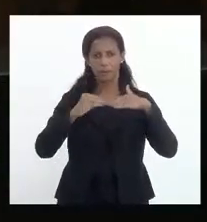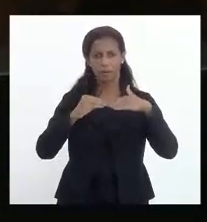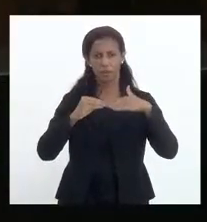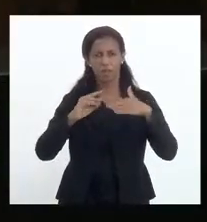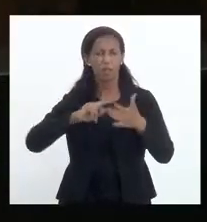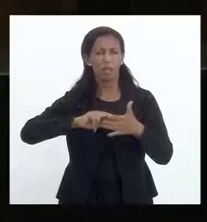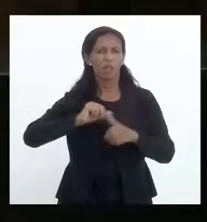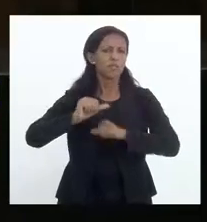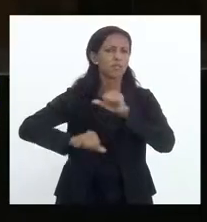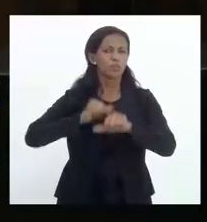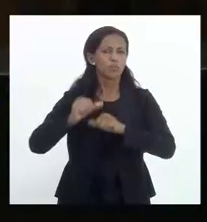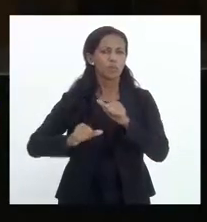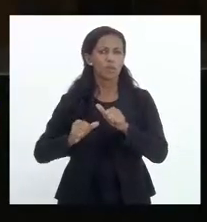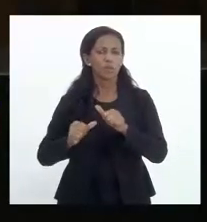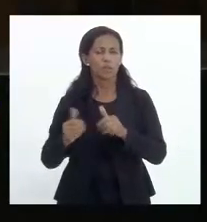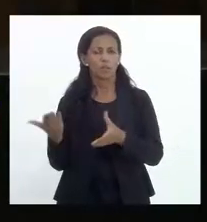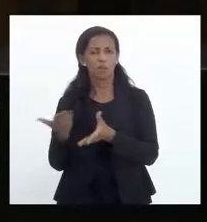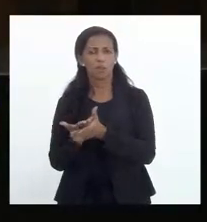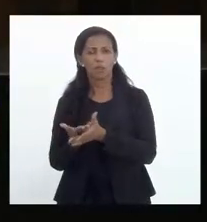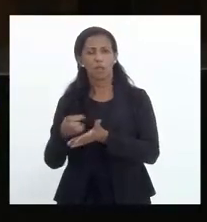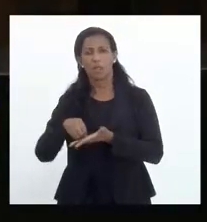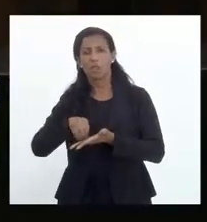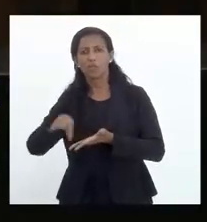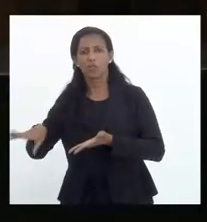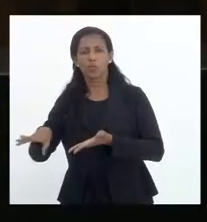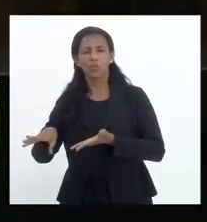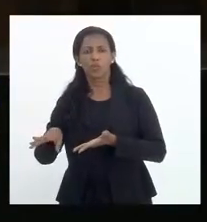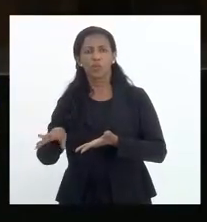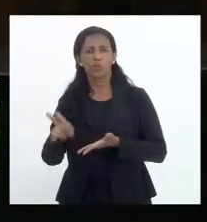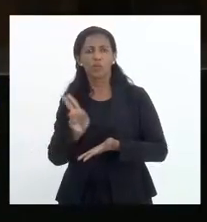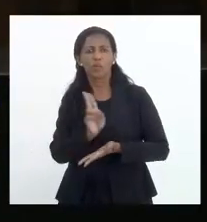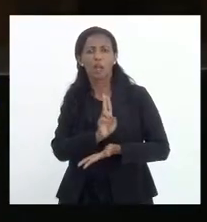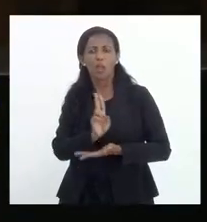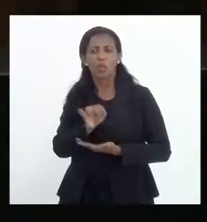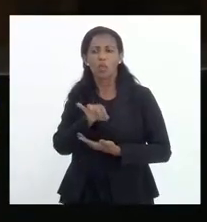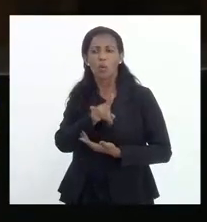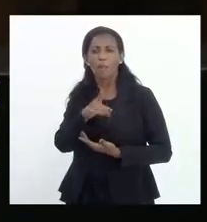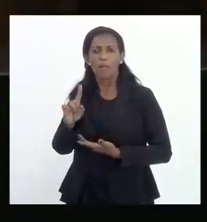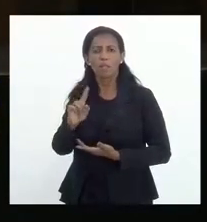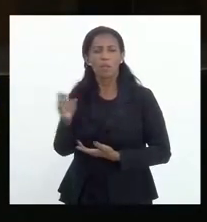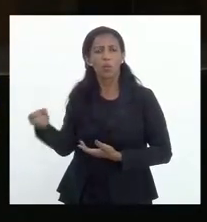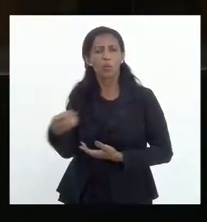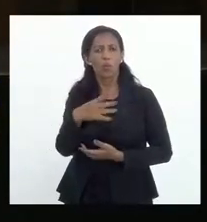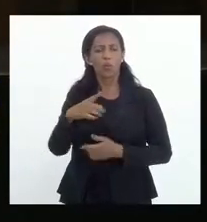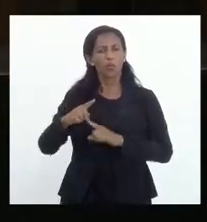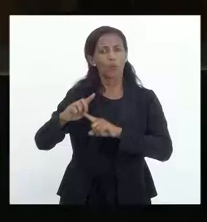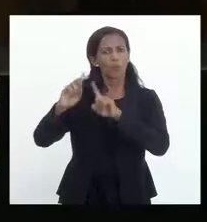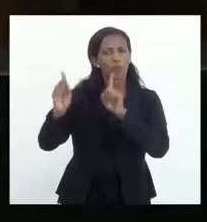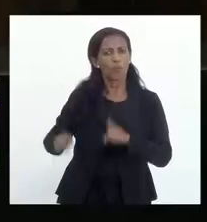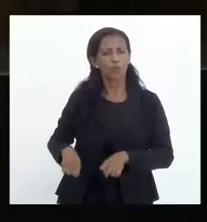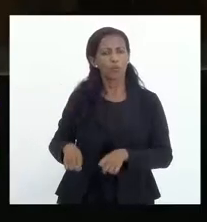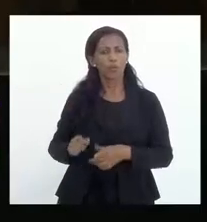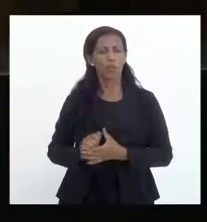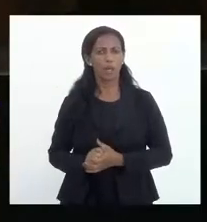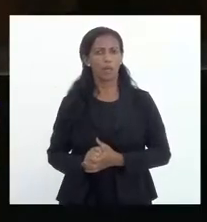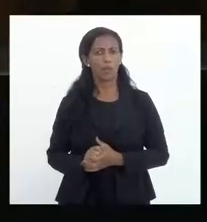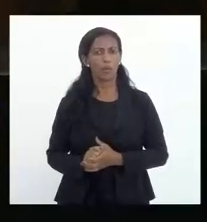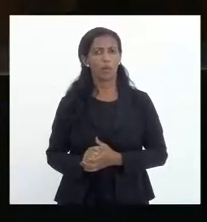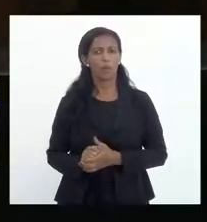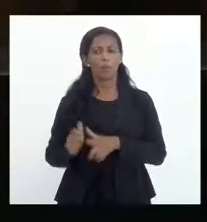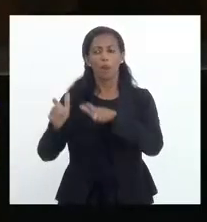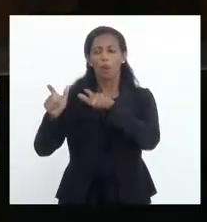nesse processo é a exclusão da previsão da nomeação de novos servidores para os cargos